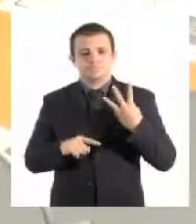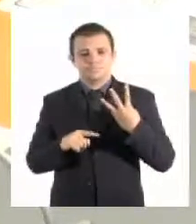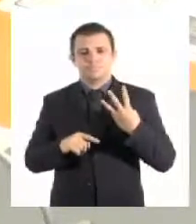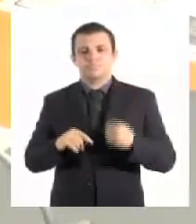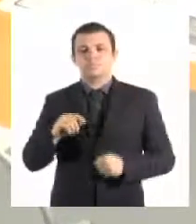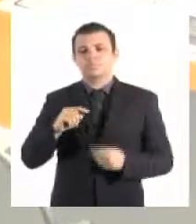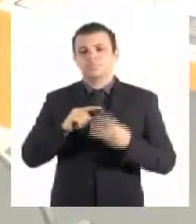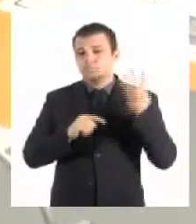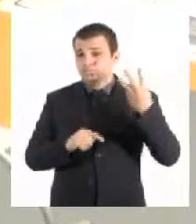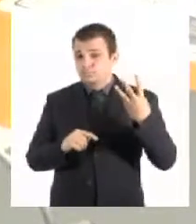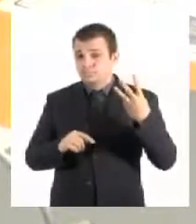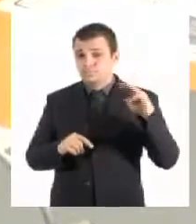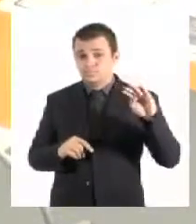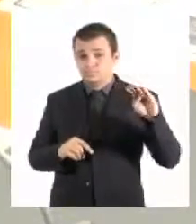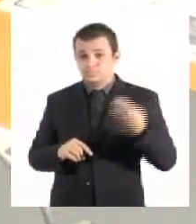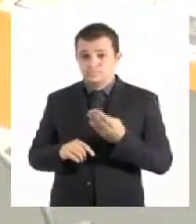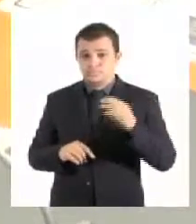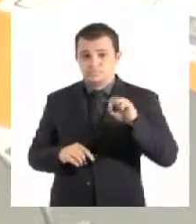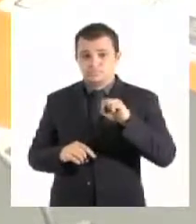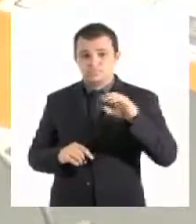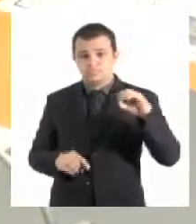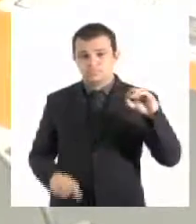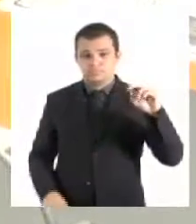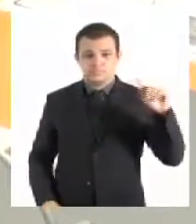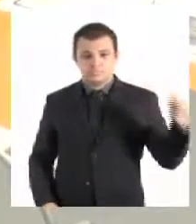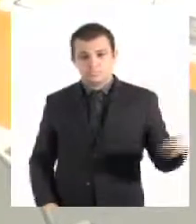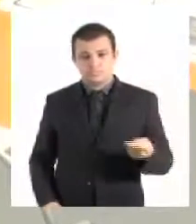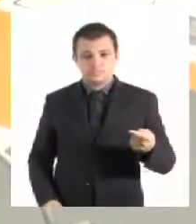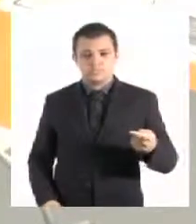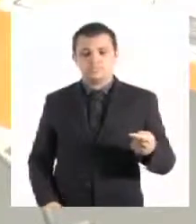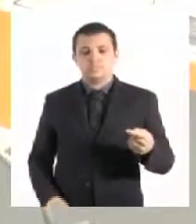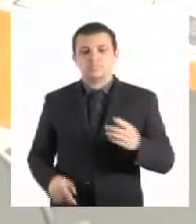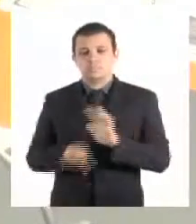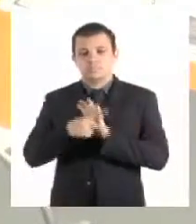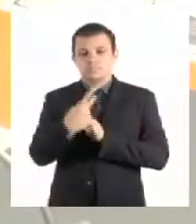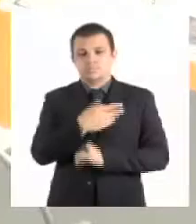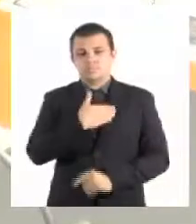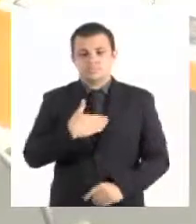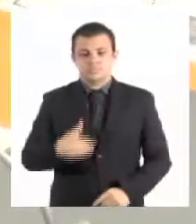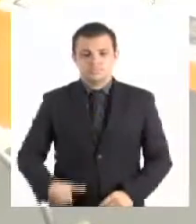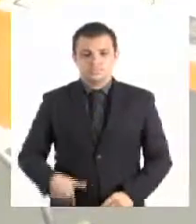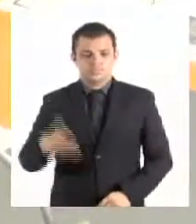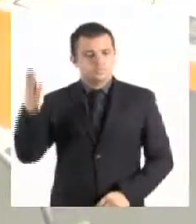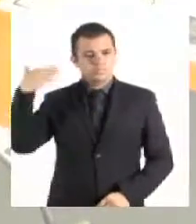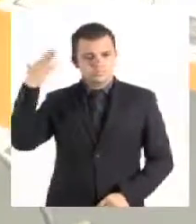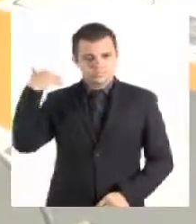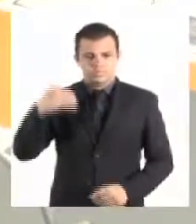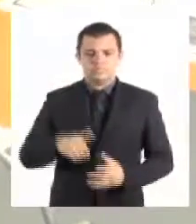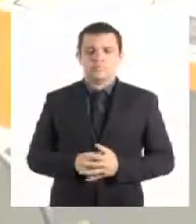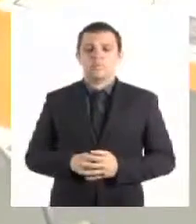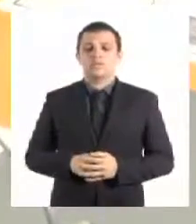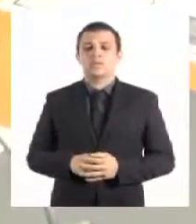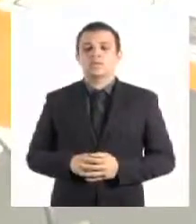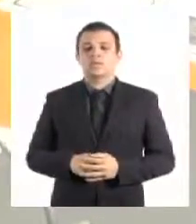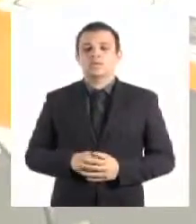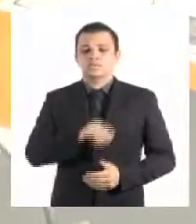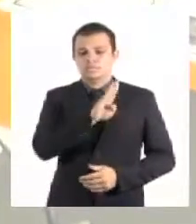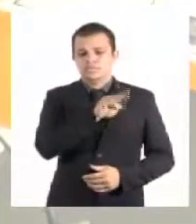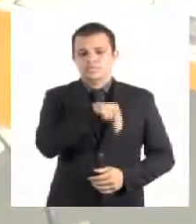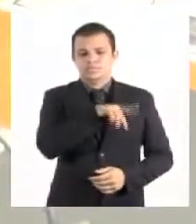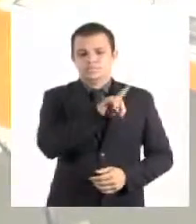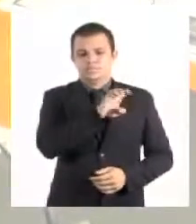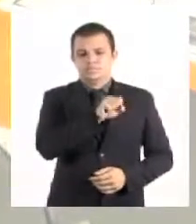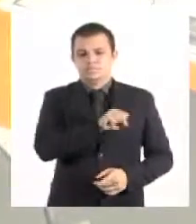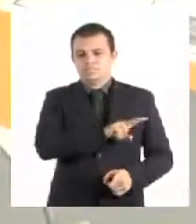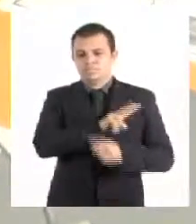bilhões e 800 milhões do BNDES, contraídos na gestão anterior, o direcionamento para a educação,